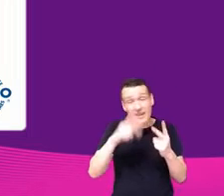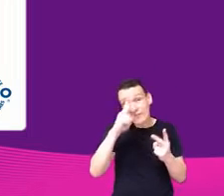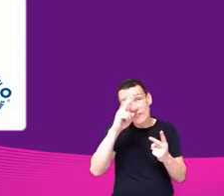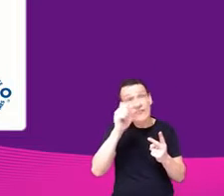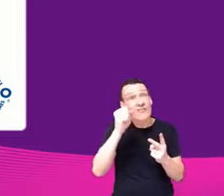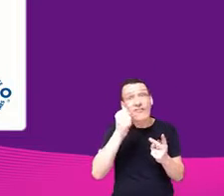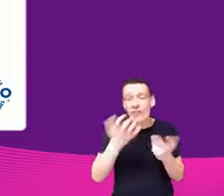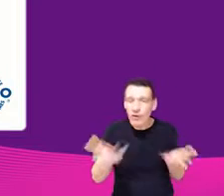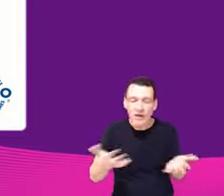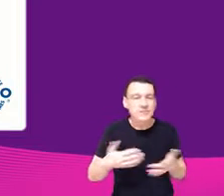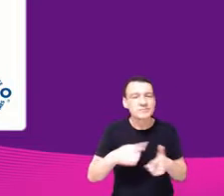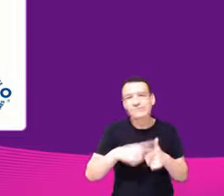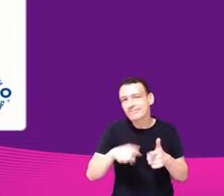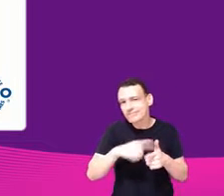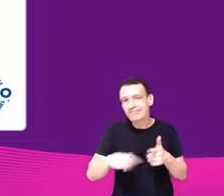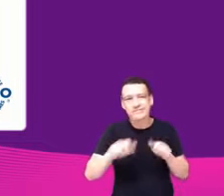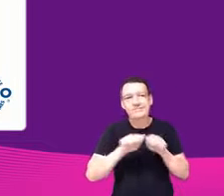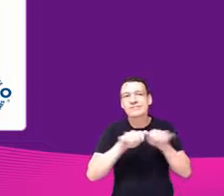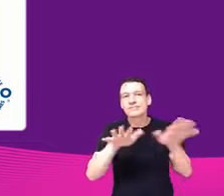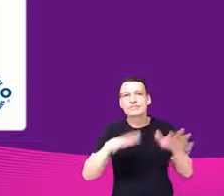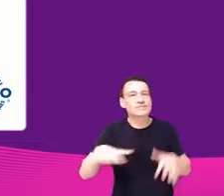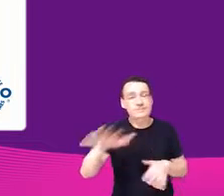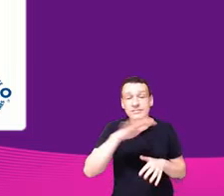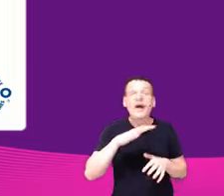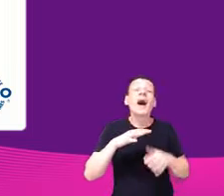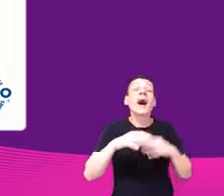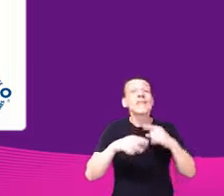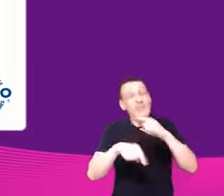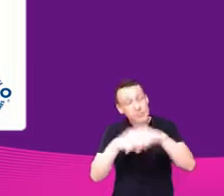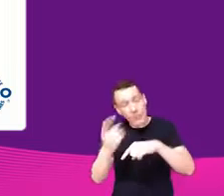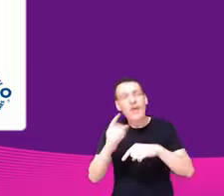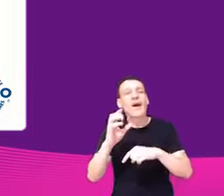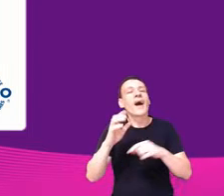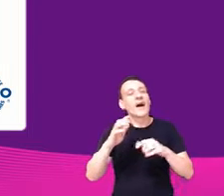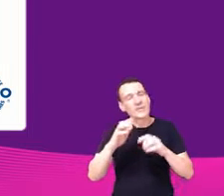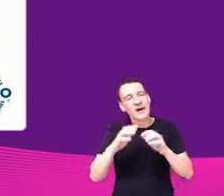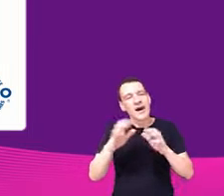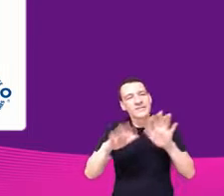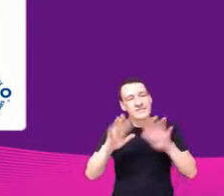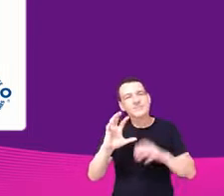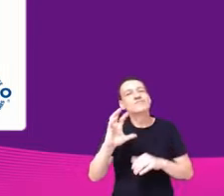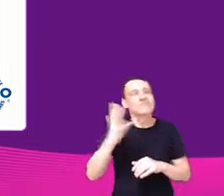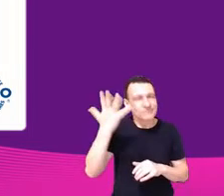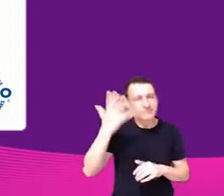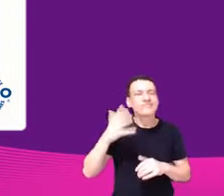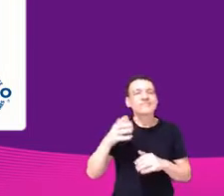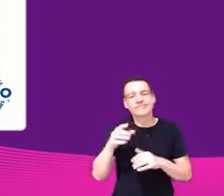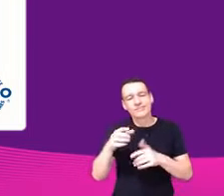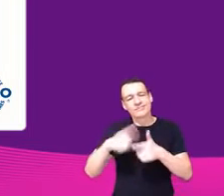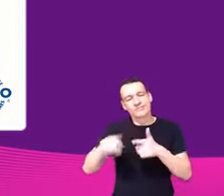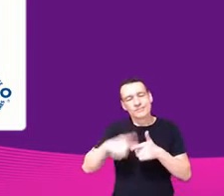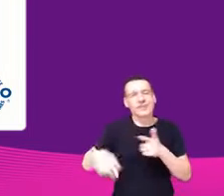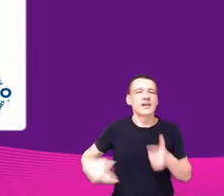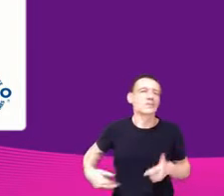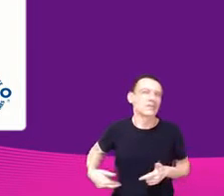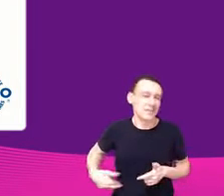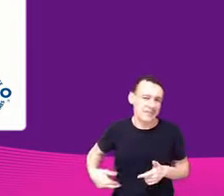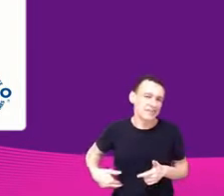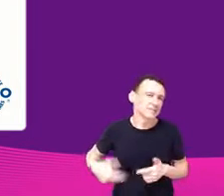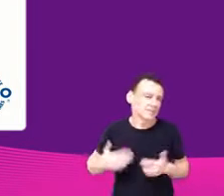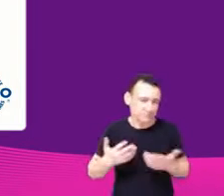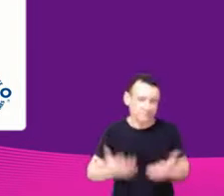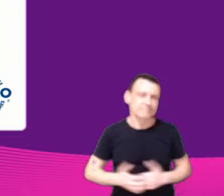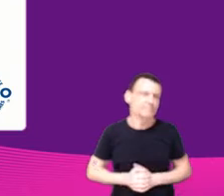verdade, gera as complicações renais da boa parte, né, de uma boa proporção dos pacientes